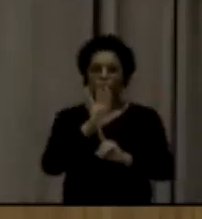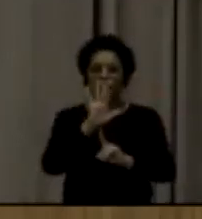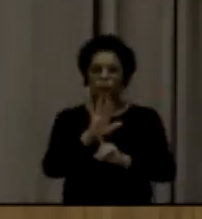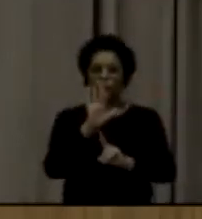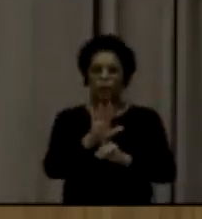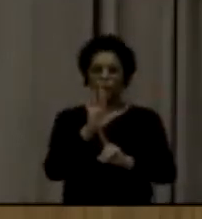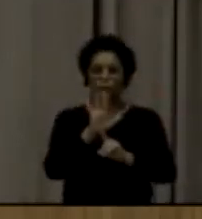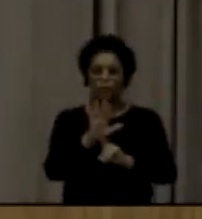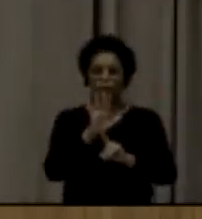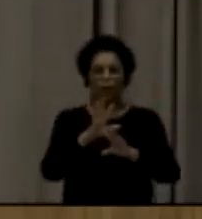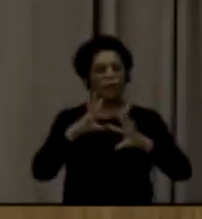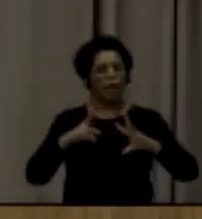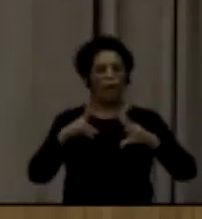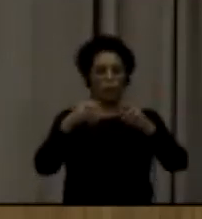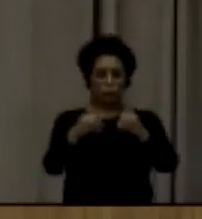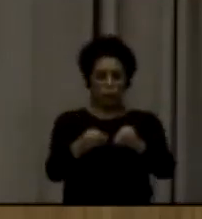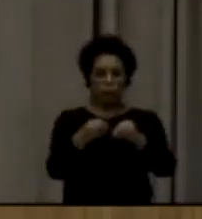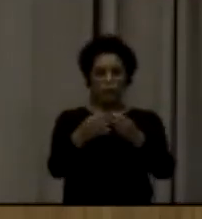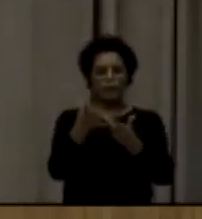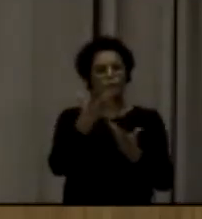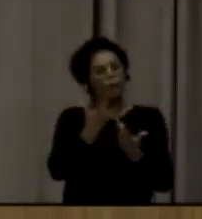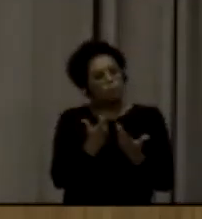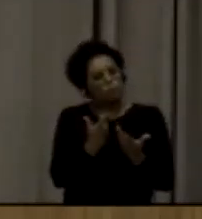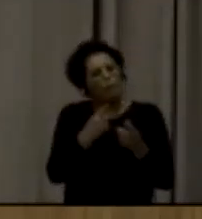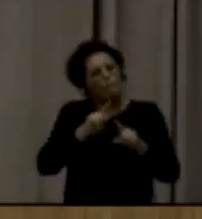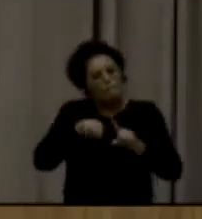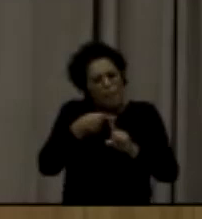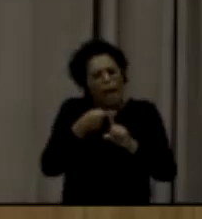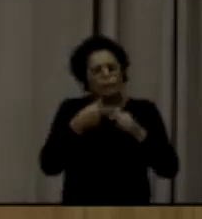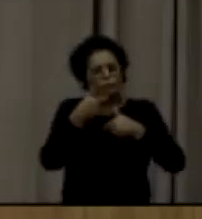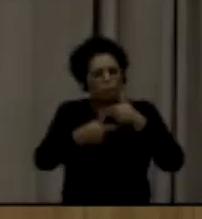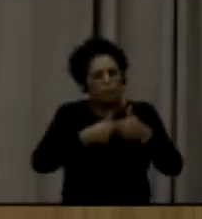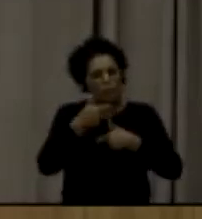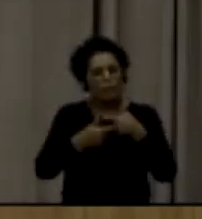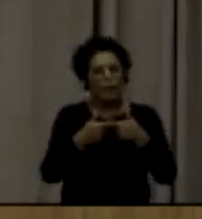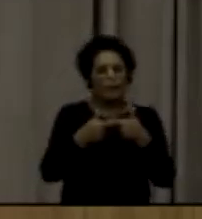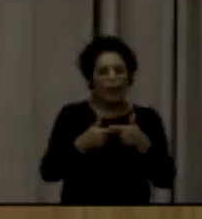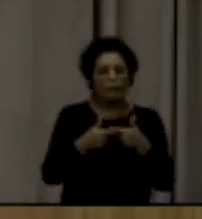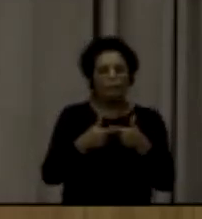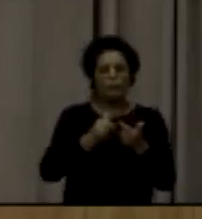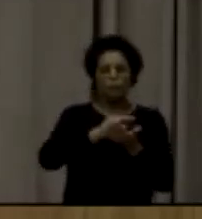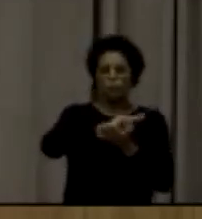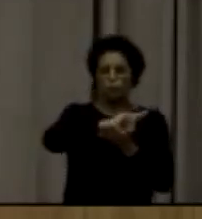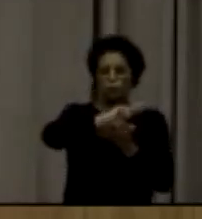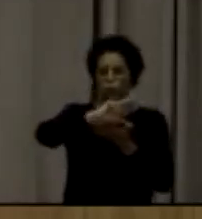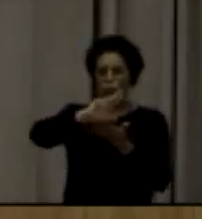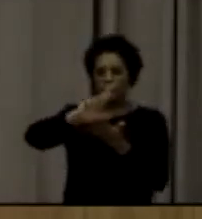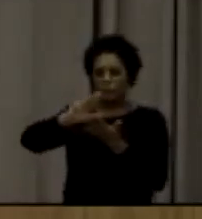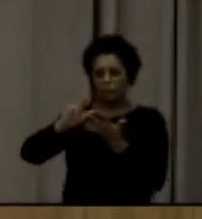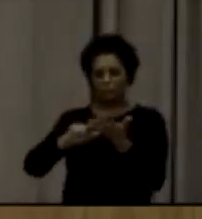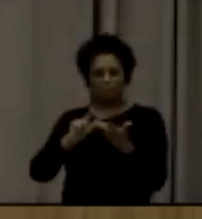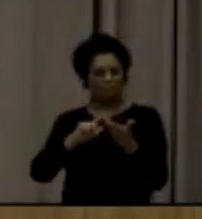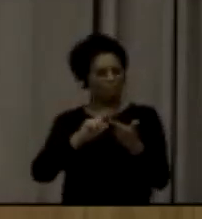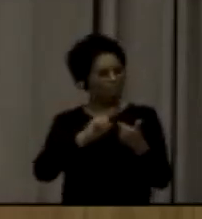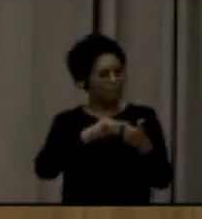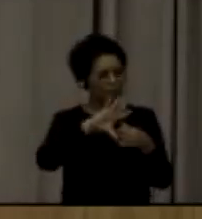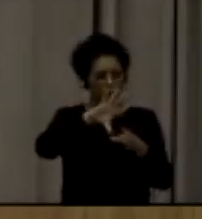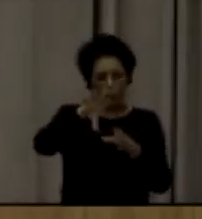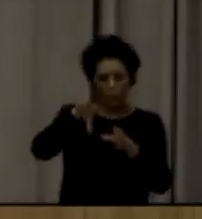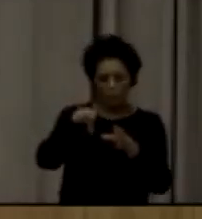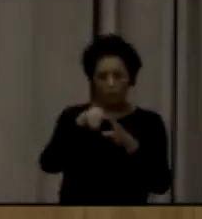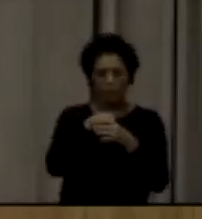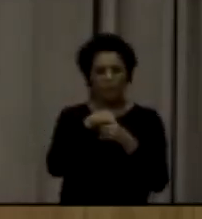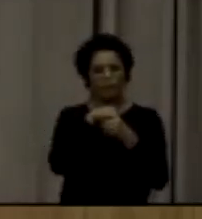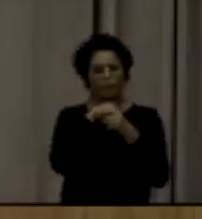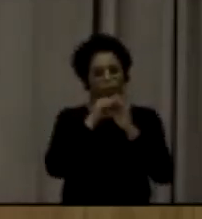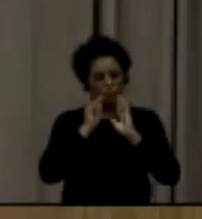uma premiação àqueles que podem cumprir mais e melhor do que outros. Ou seja, são vários elementos, uma série de elementos que nós